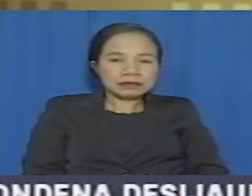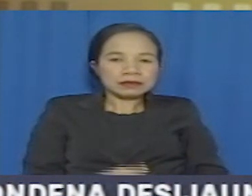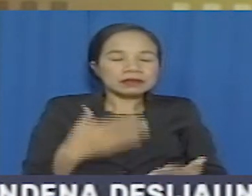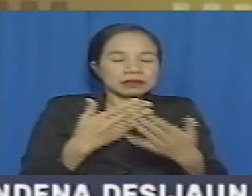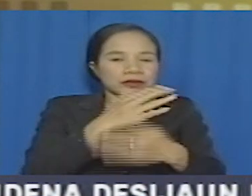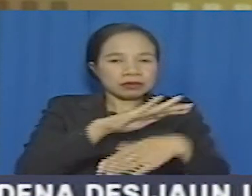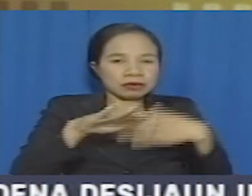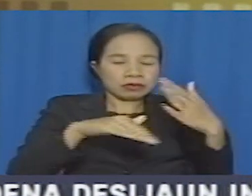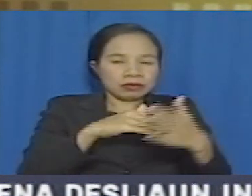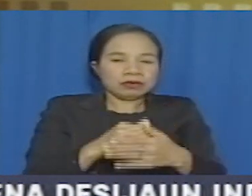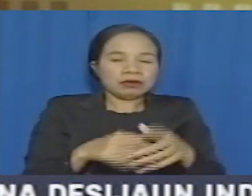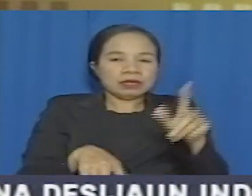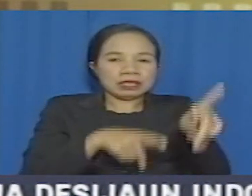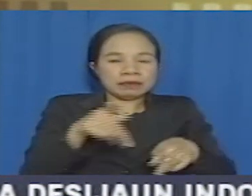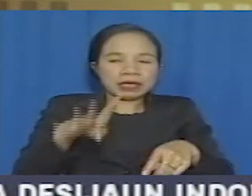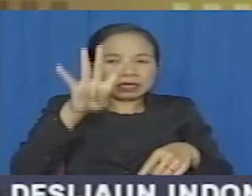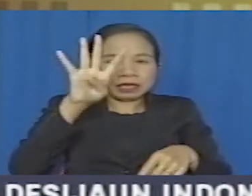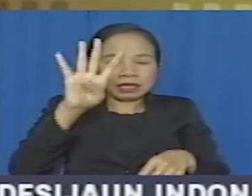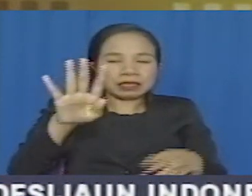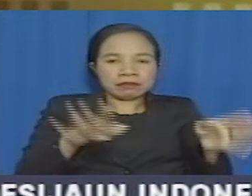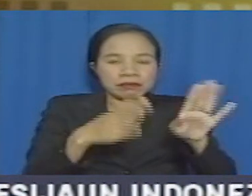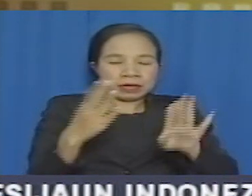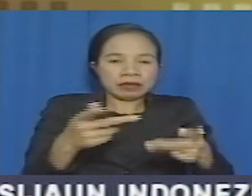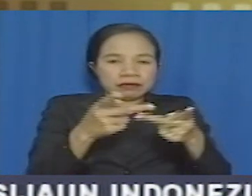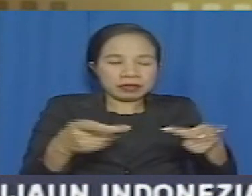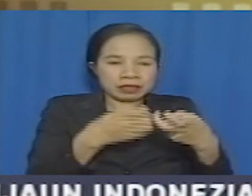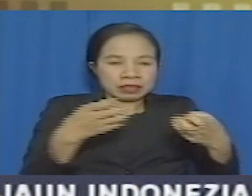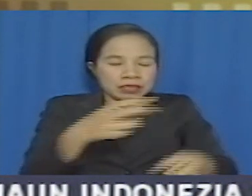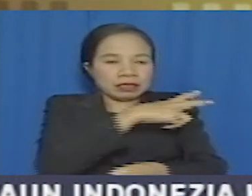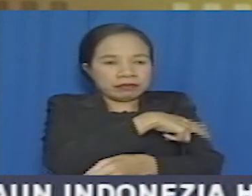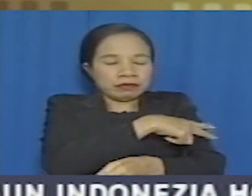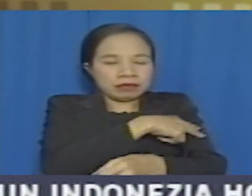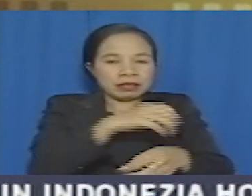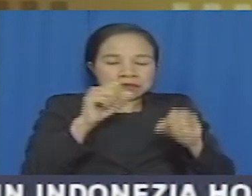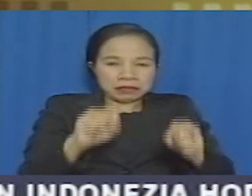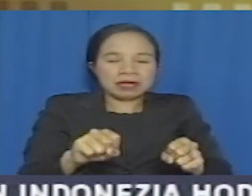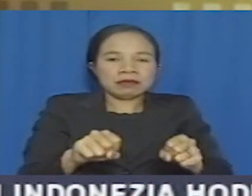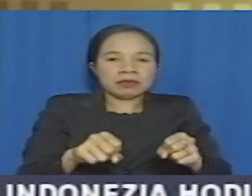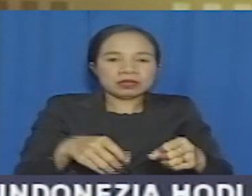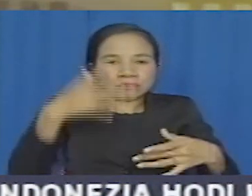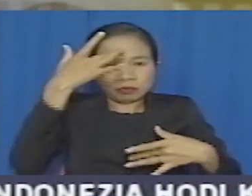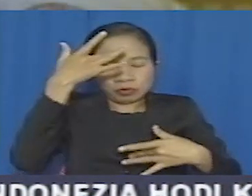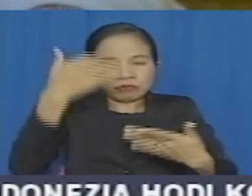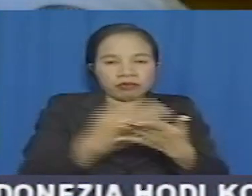Dear telespectadores, pacientes, naihat mati jolam bentu Veracruz, posibilidade, variante fong.